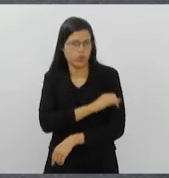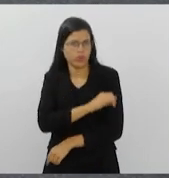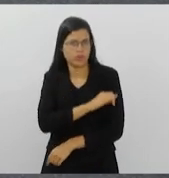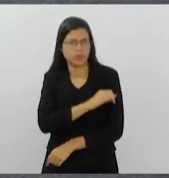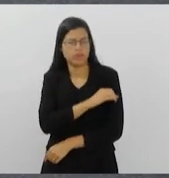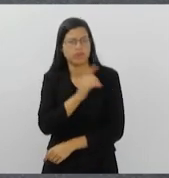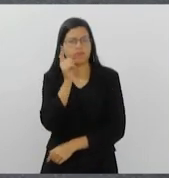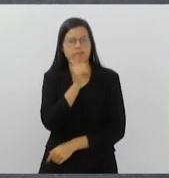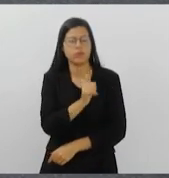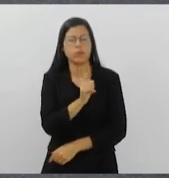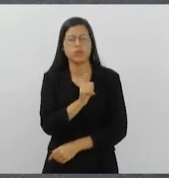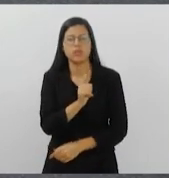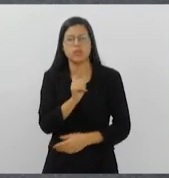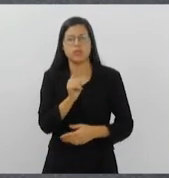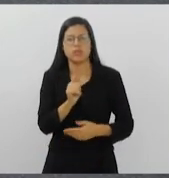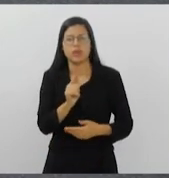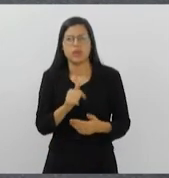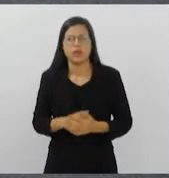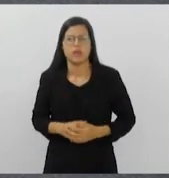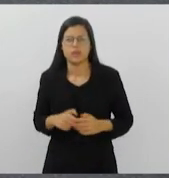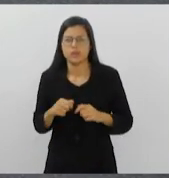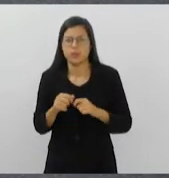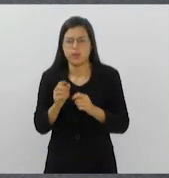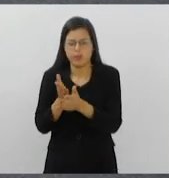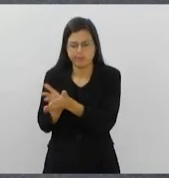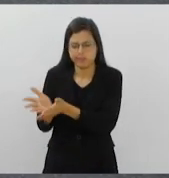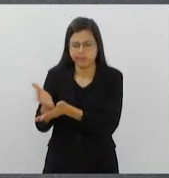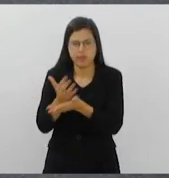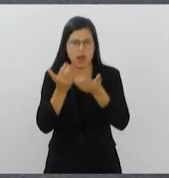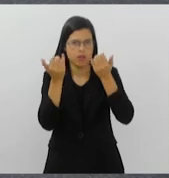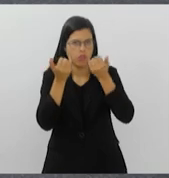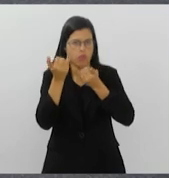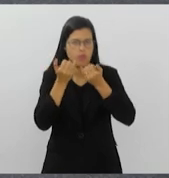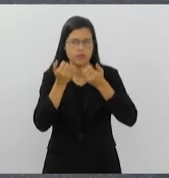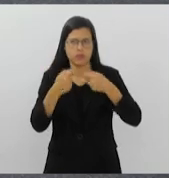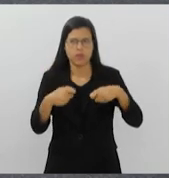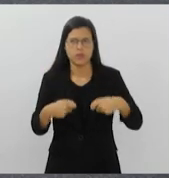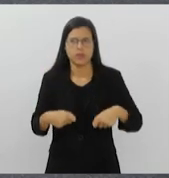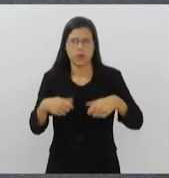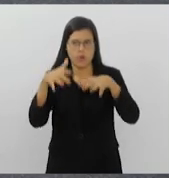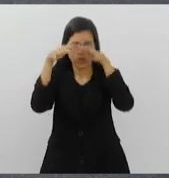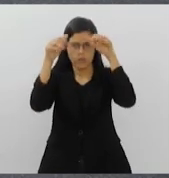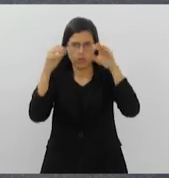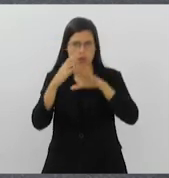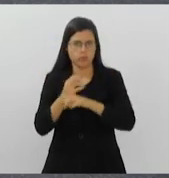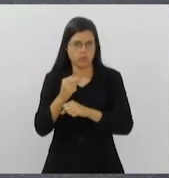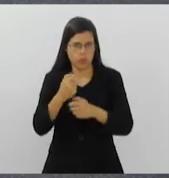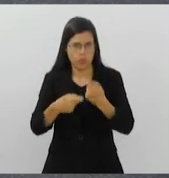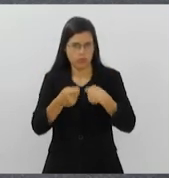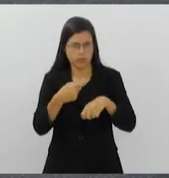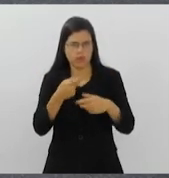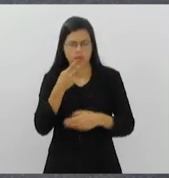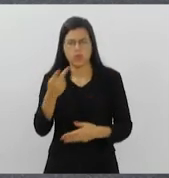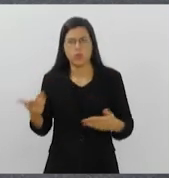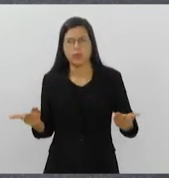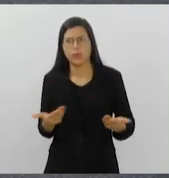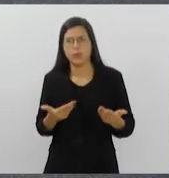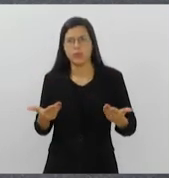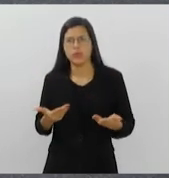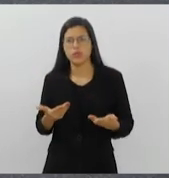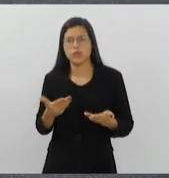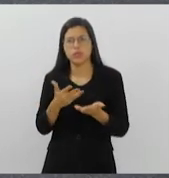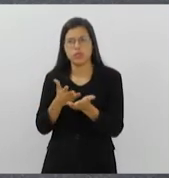de fato, levantar as informações necessárias. O Tribunal de Contas, hoje foi falado nessa casa, o Tribunal de Contas